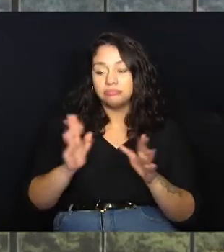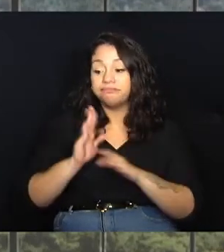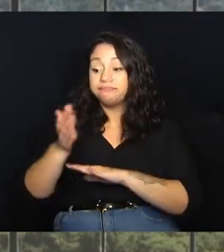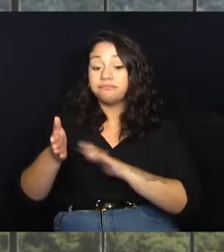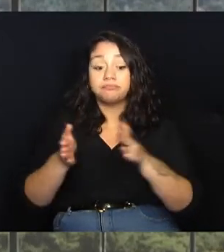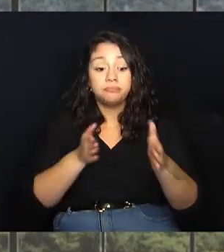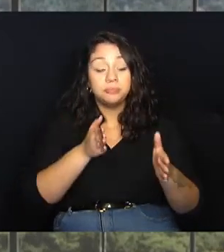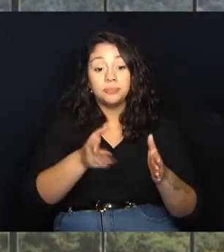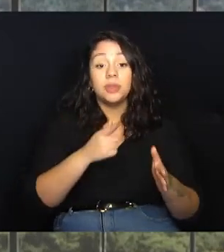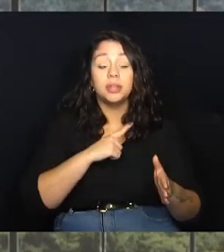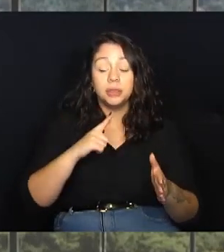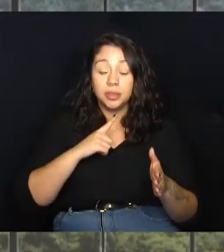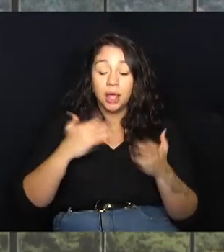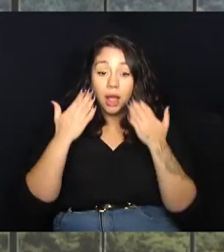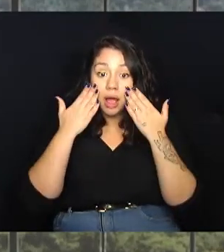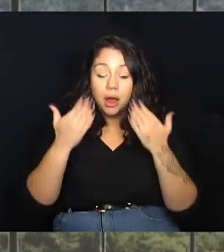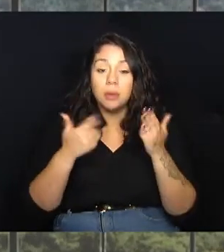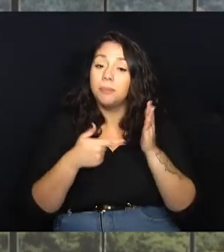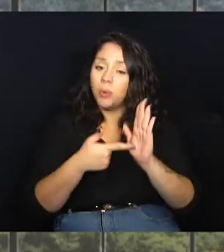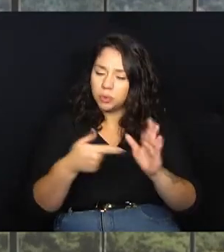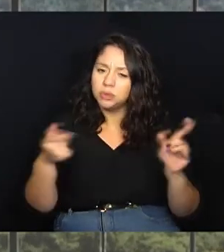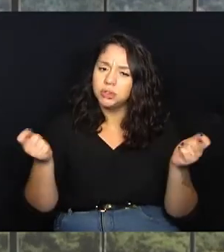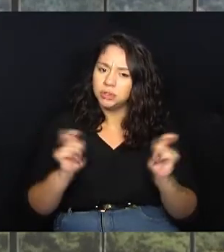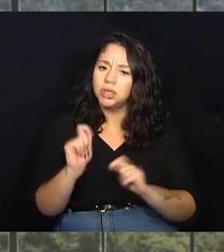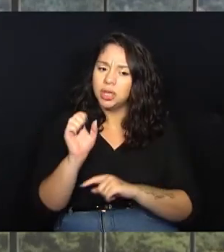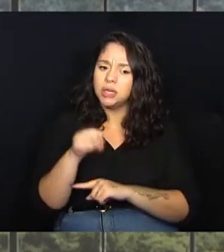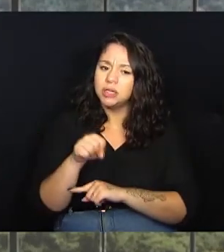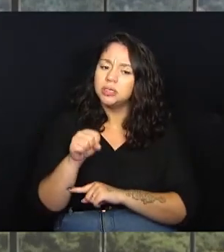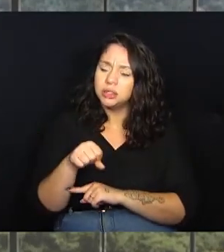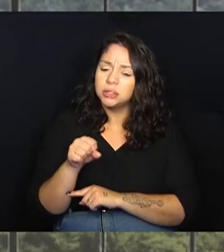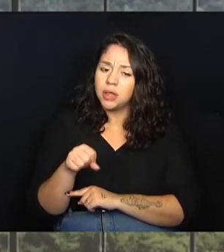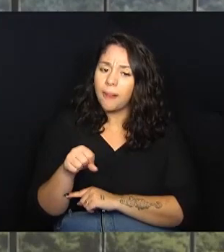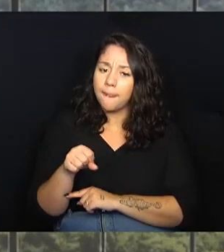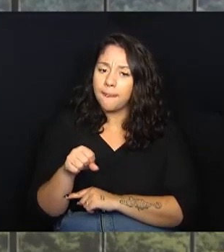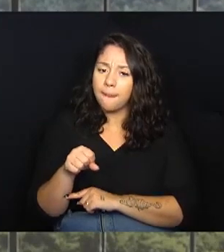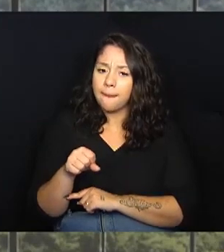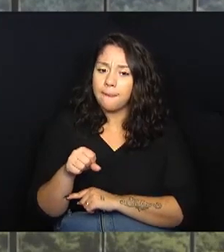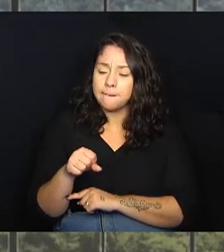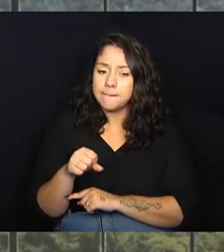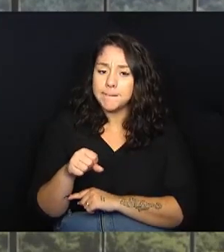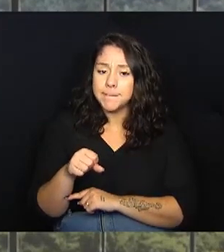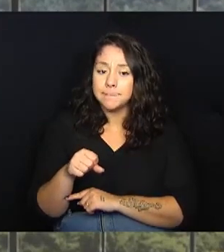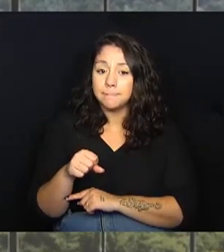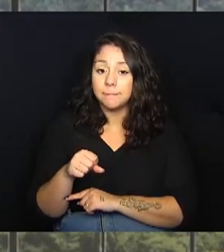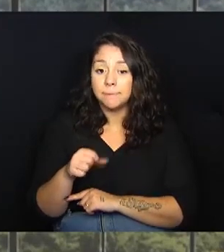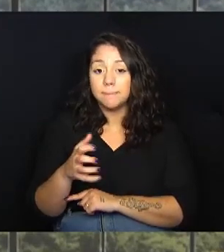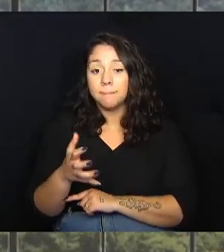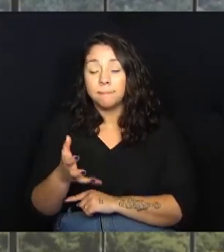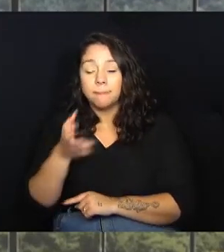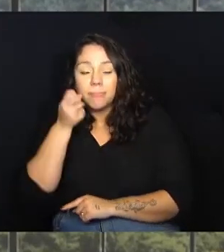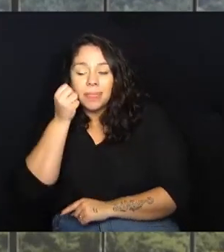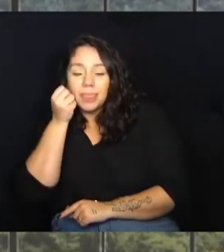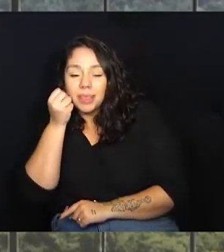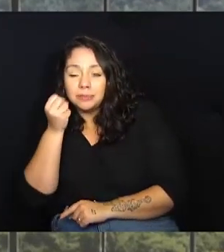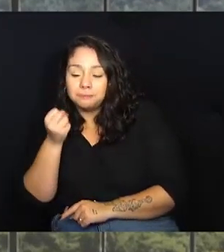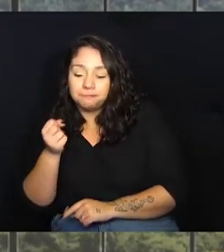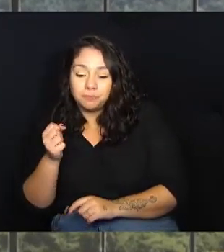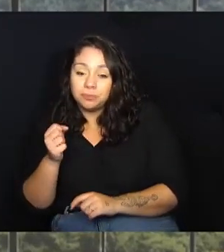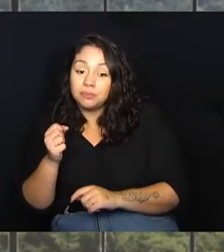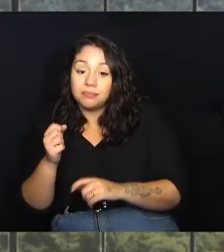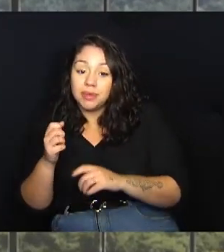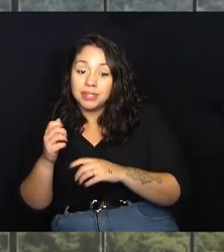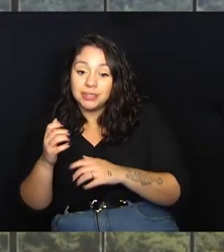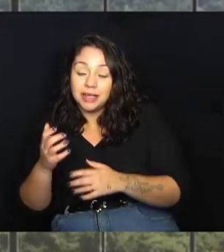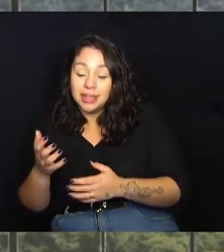testemunho e mostrem que é possível, sim, a gente apegar e desapegar, mas não desapegar sem deixar de amar, né,